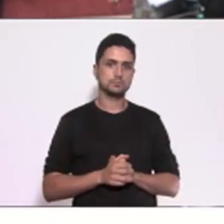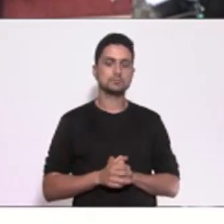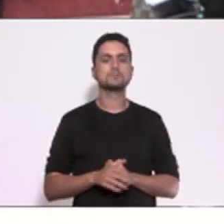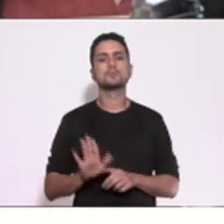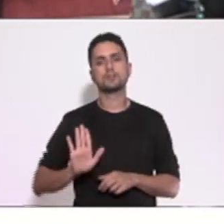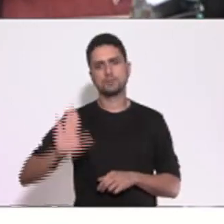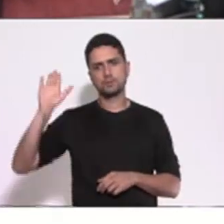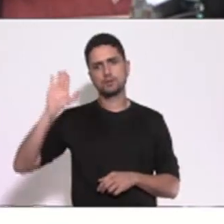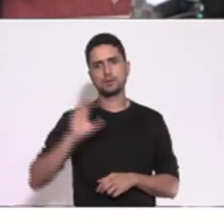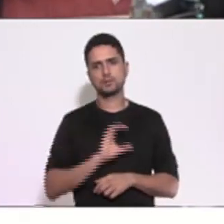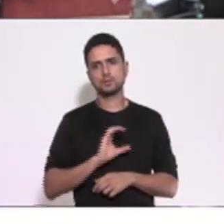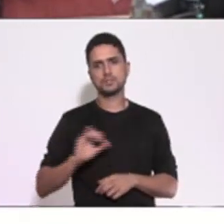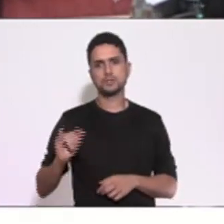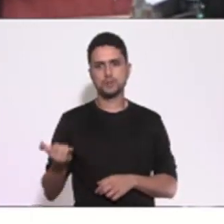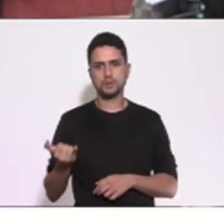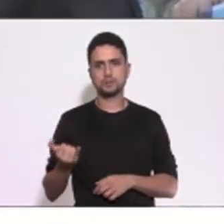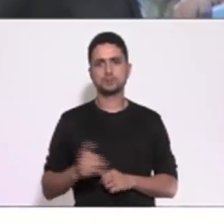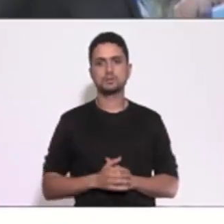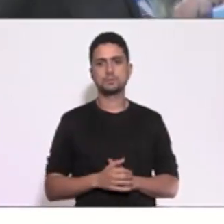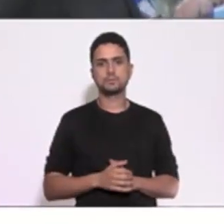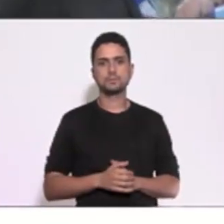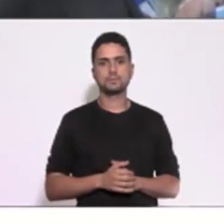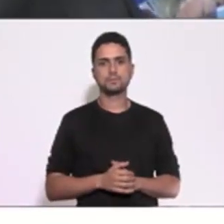Favorável, CCJ, presidente.